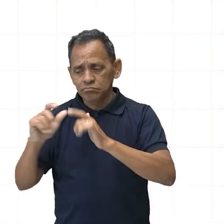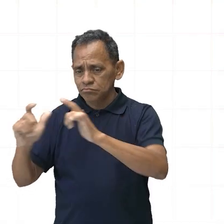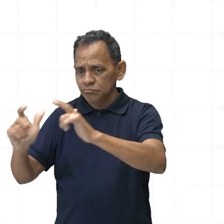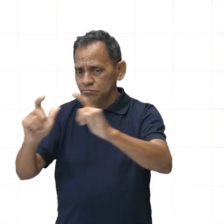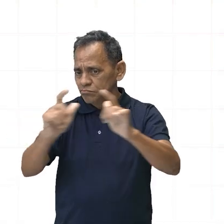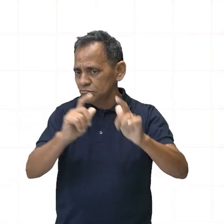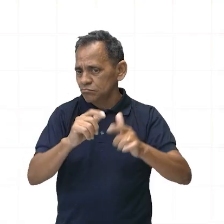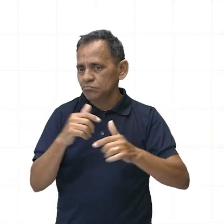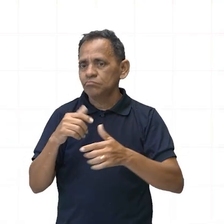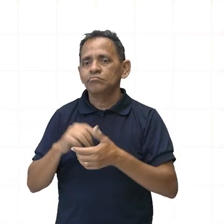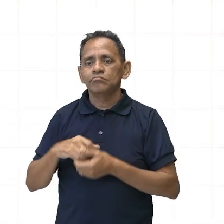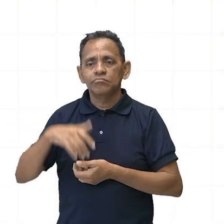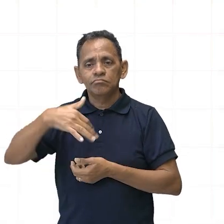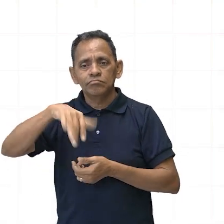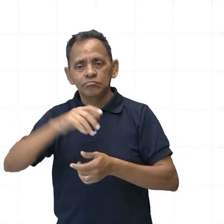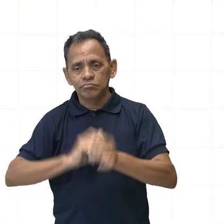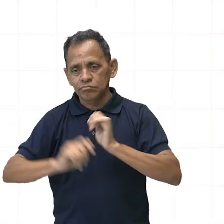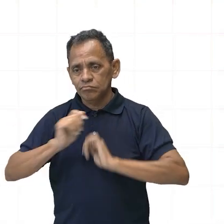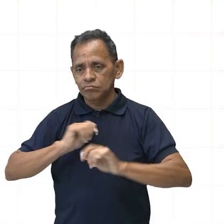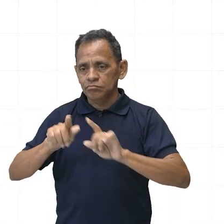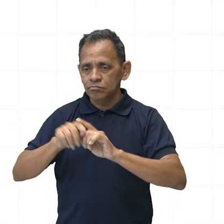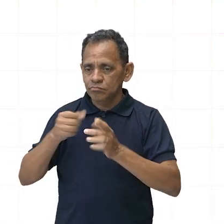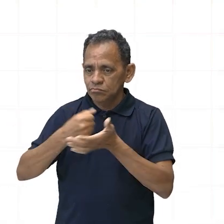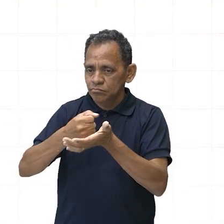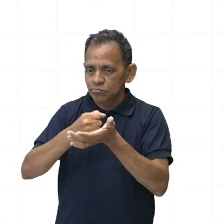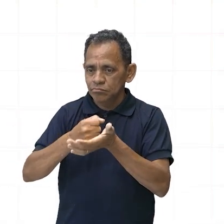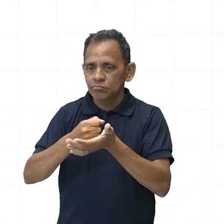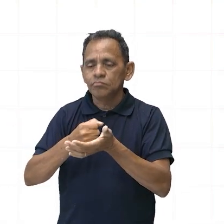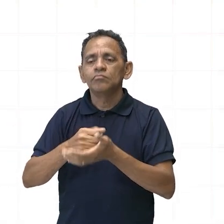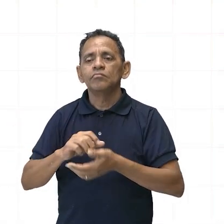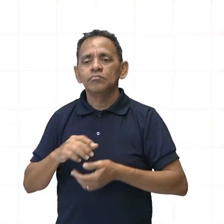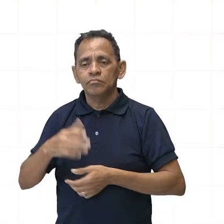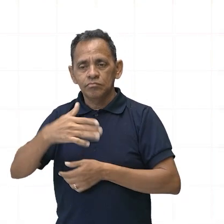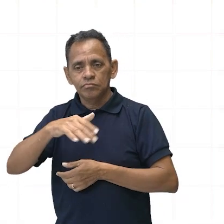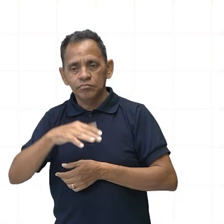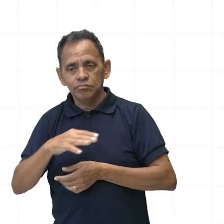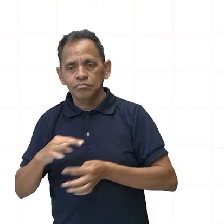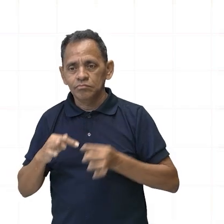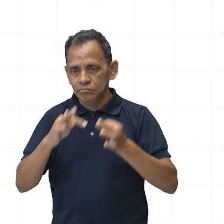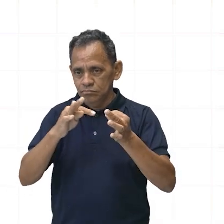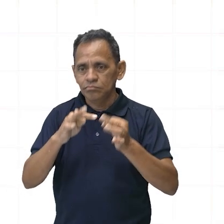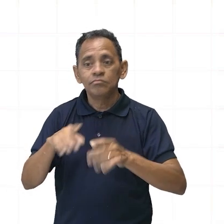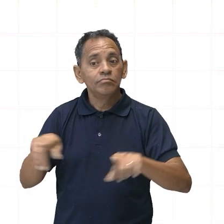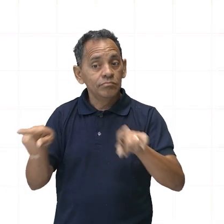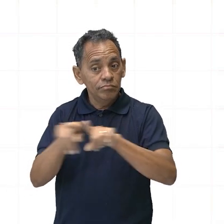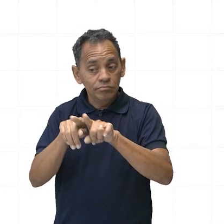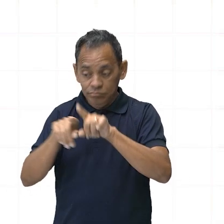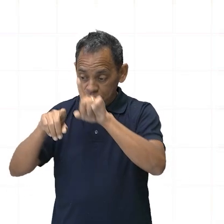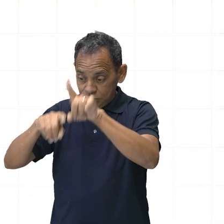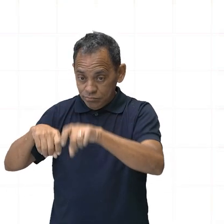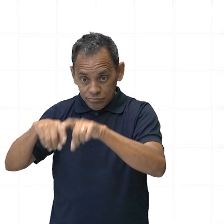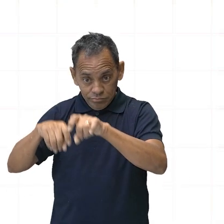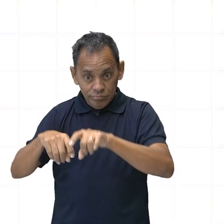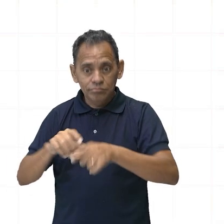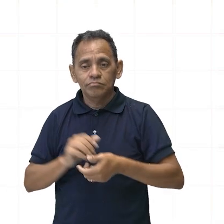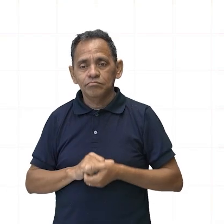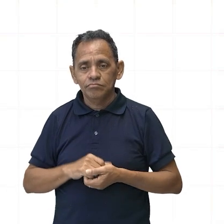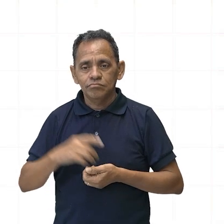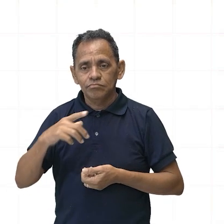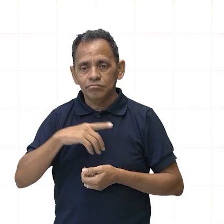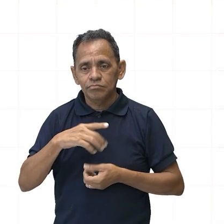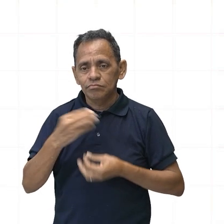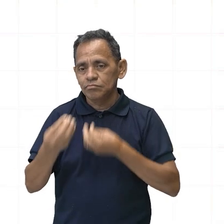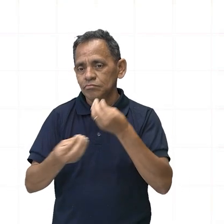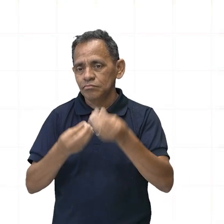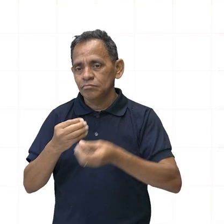ajudando muito. E a parte da tecnologia no campo não fica para trás, gente. Acaba surgindo o quê?